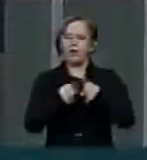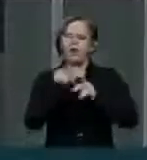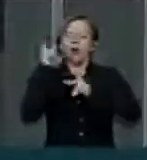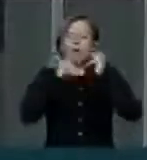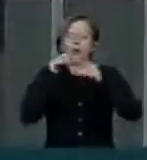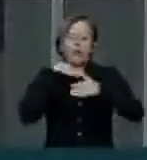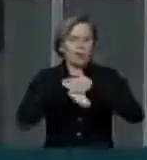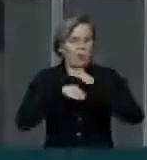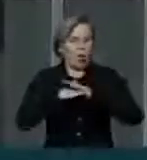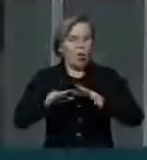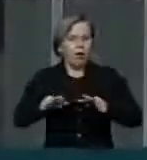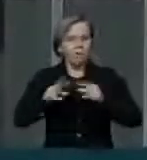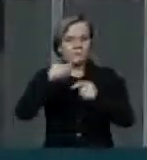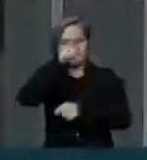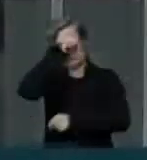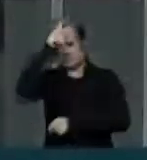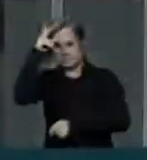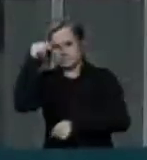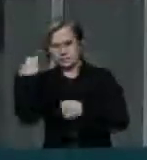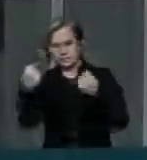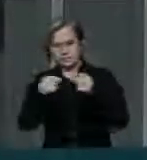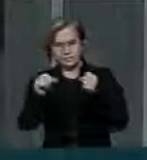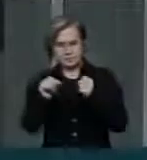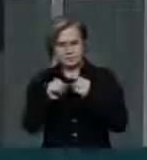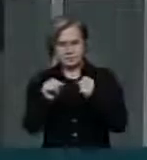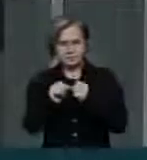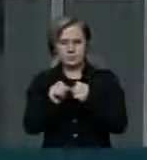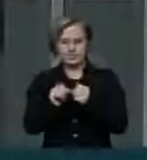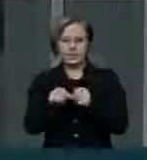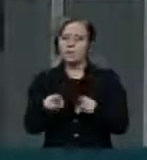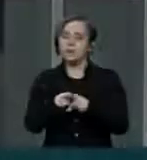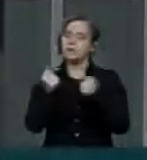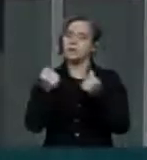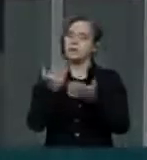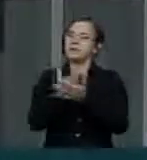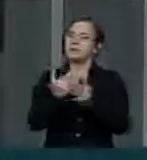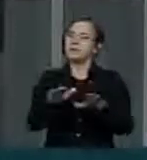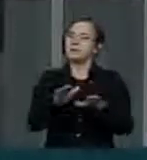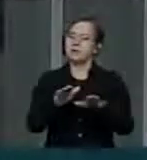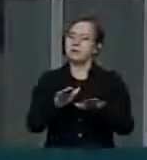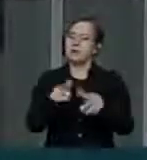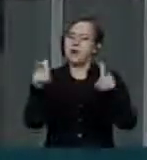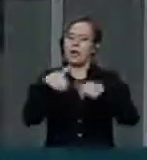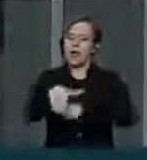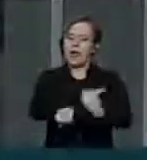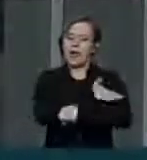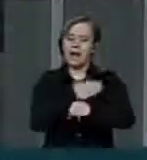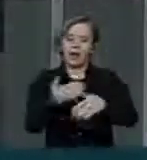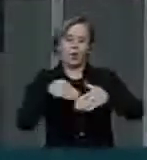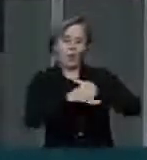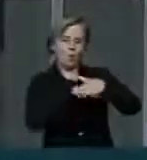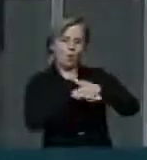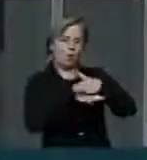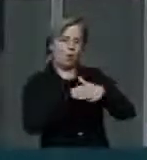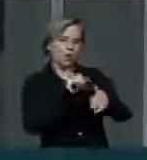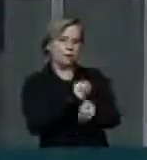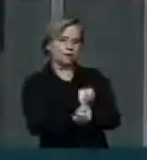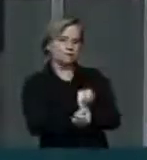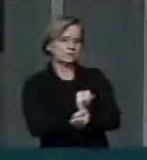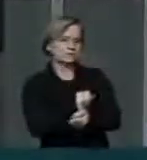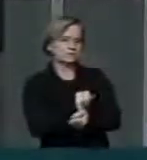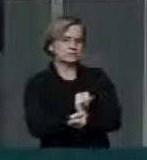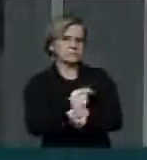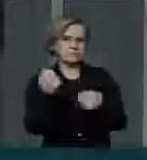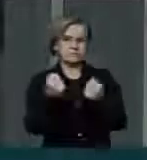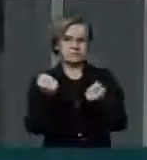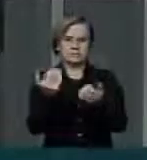que é prefeito tem medo de fazer. Nós temos de acabar com o estacionamento na rua, nós temos de fazer com que